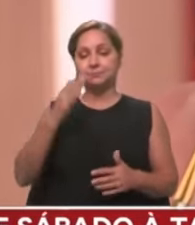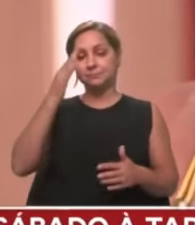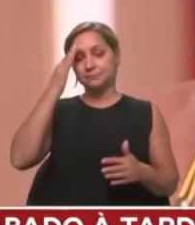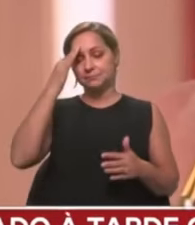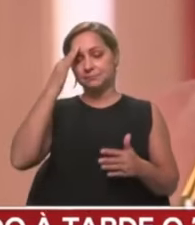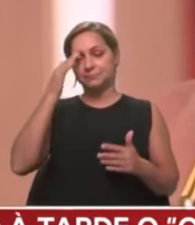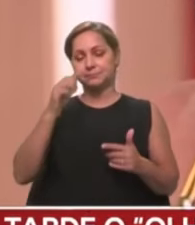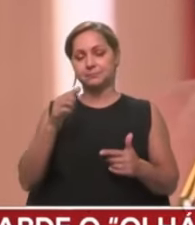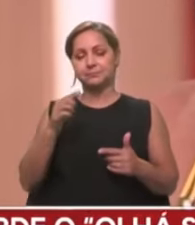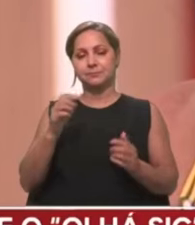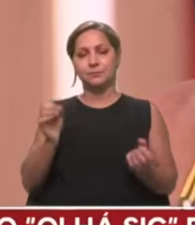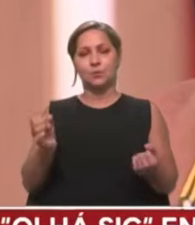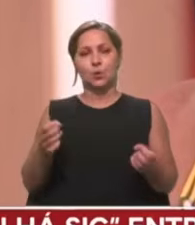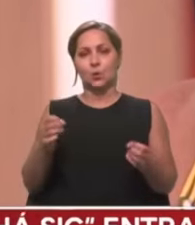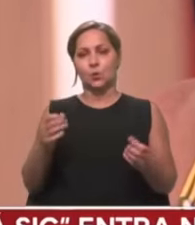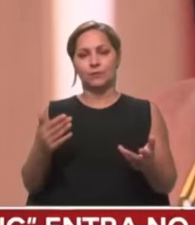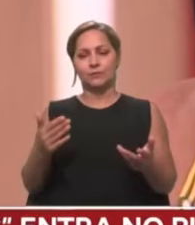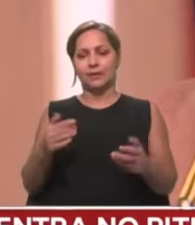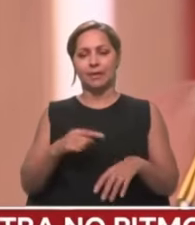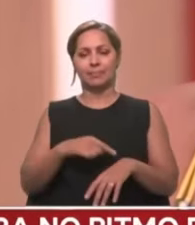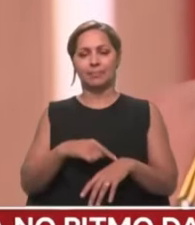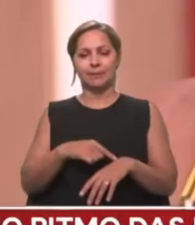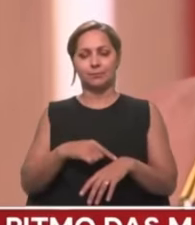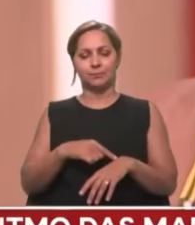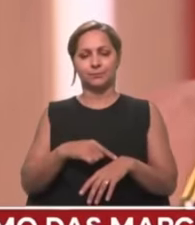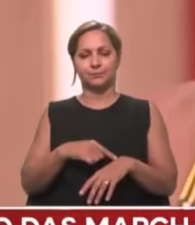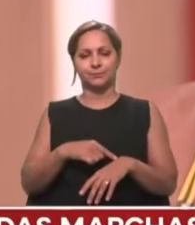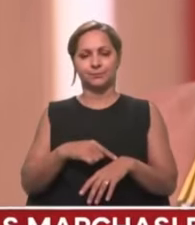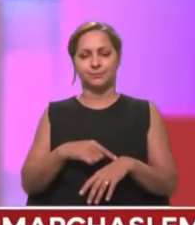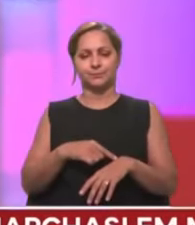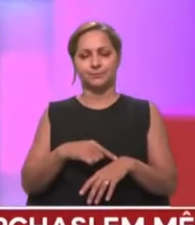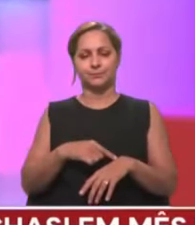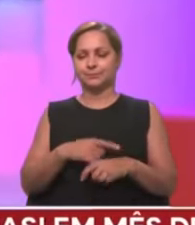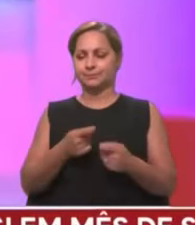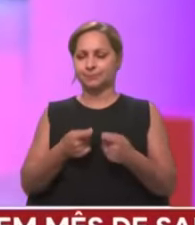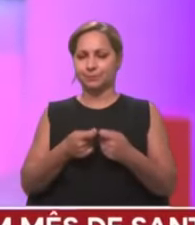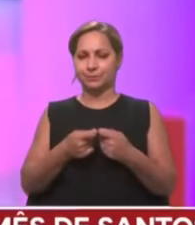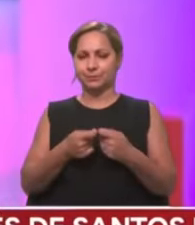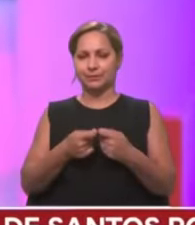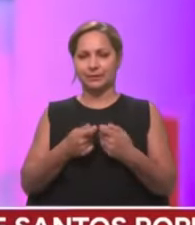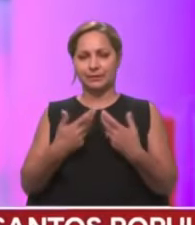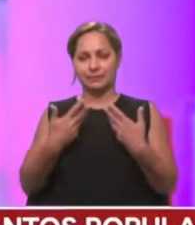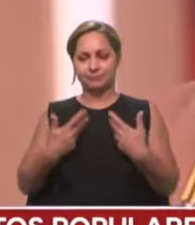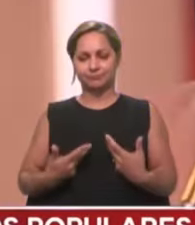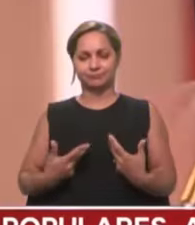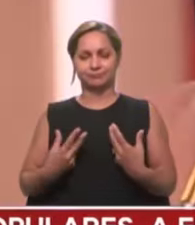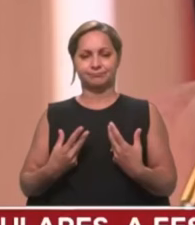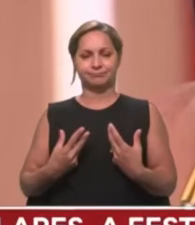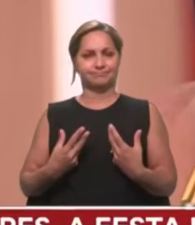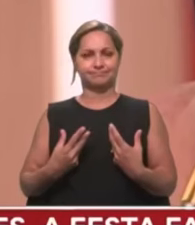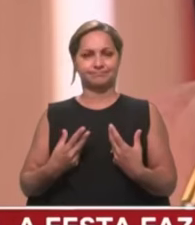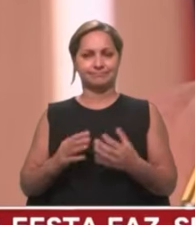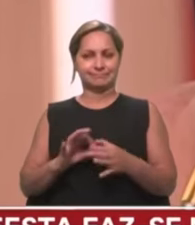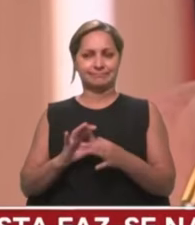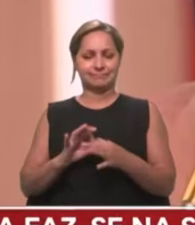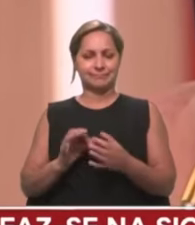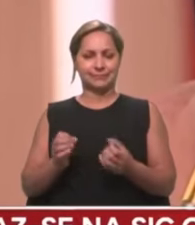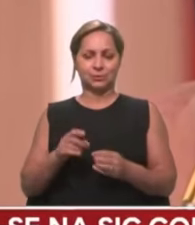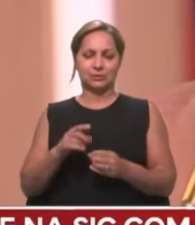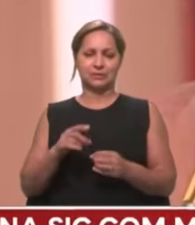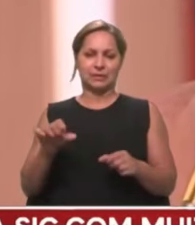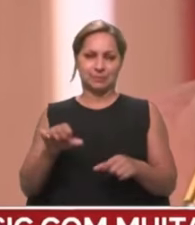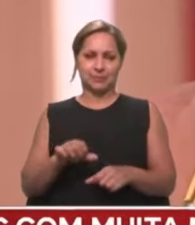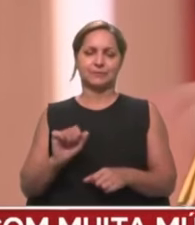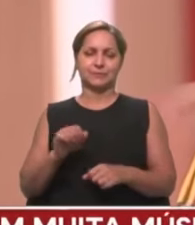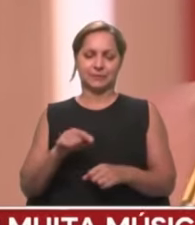e não havia tempo para essa proximidade física não não não isso é muito desagradável é